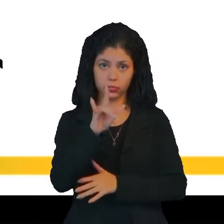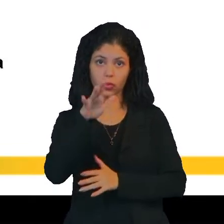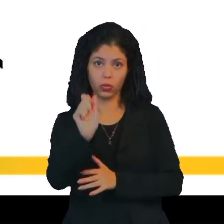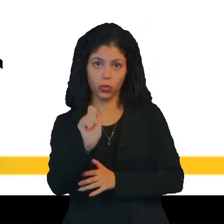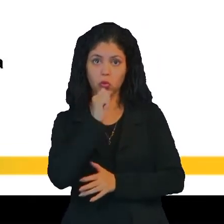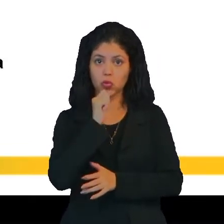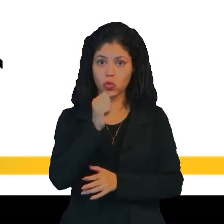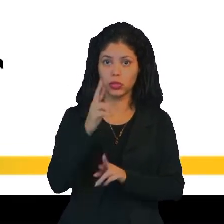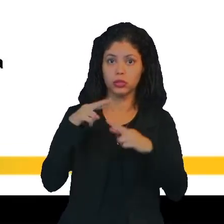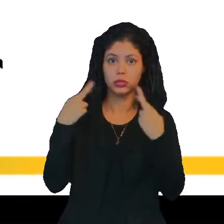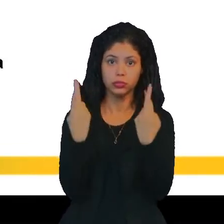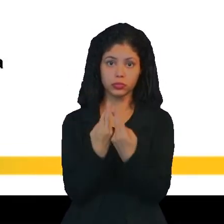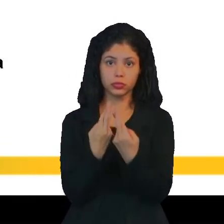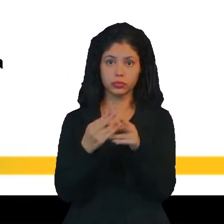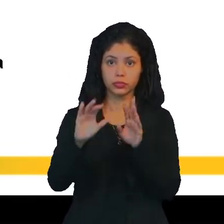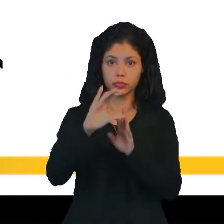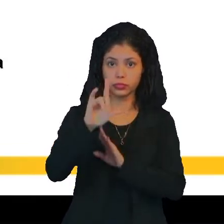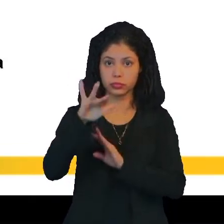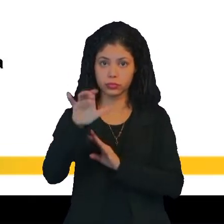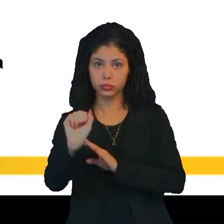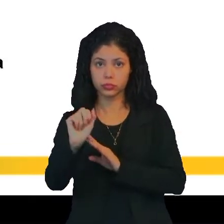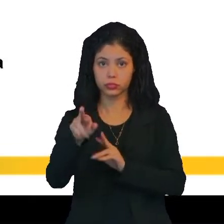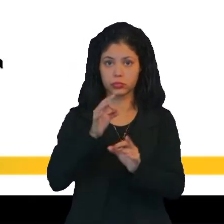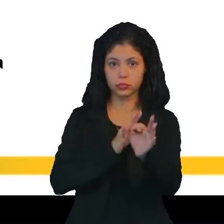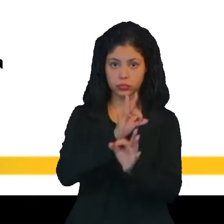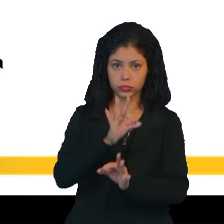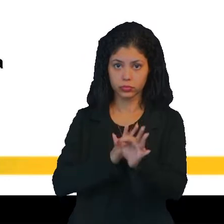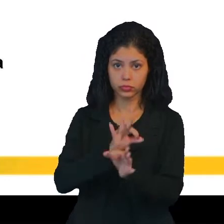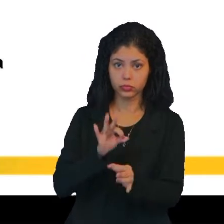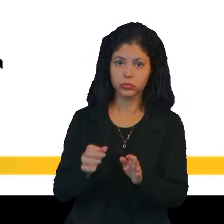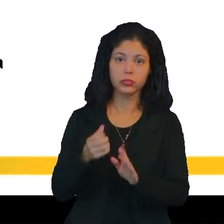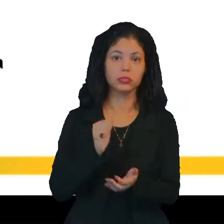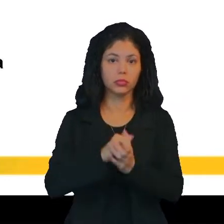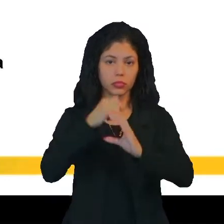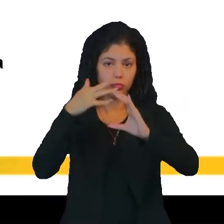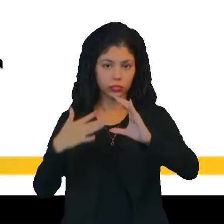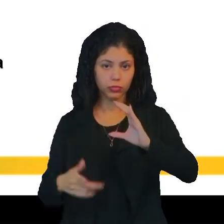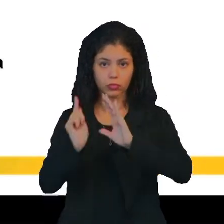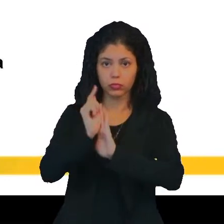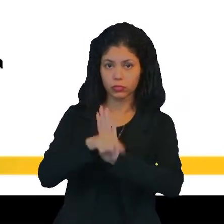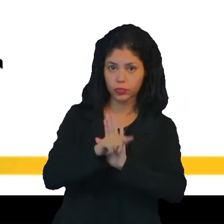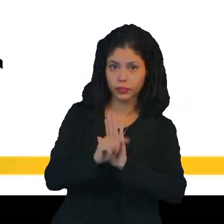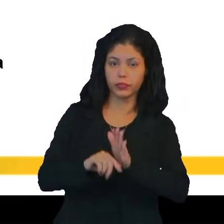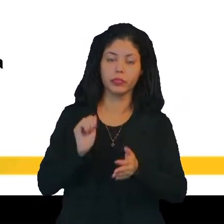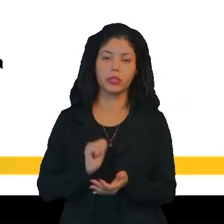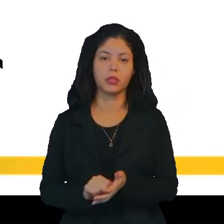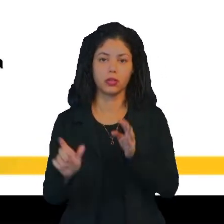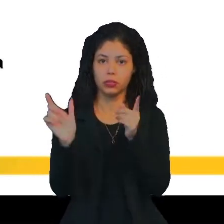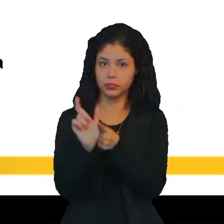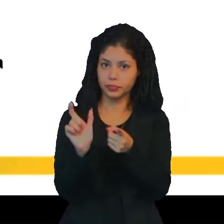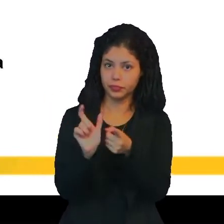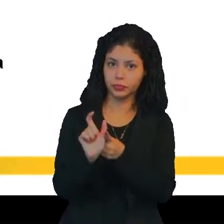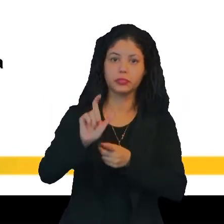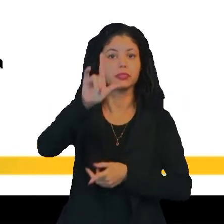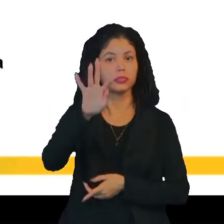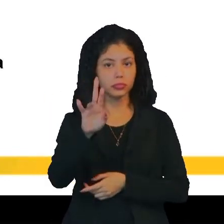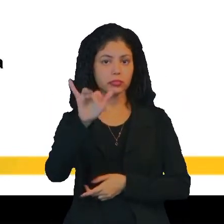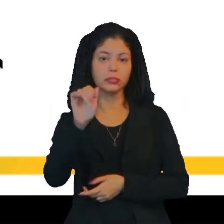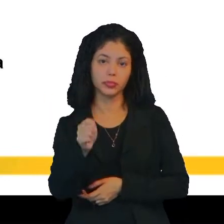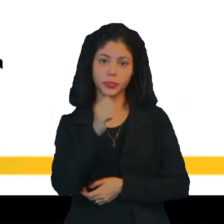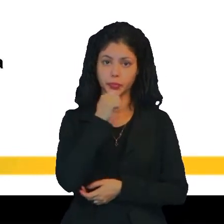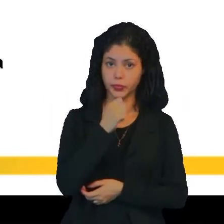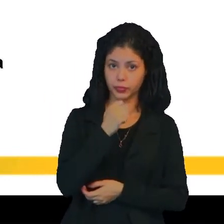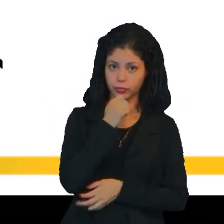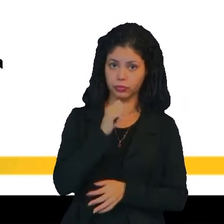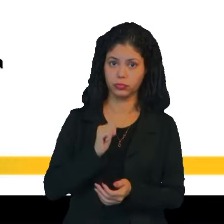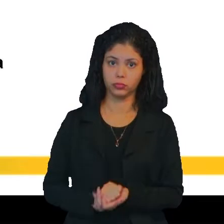taxonômicos: o reino, a classe, a ordem, o gênero e a espécie. Ela propôs o uso de palavras latinas e